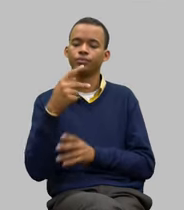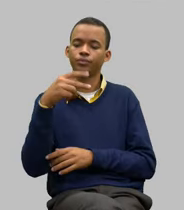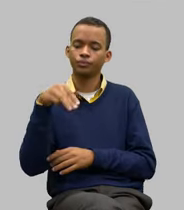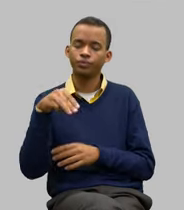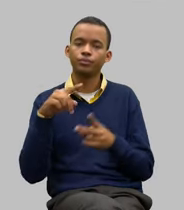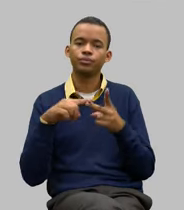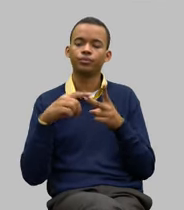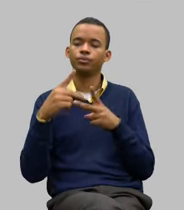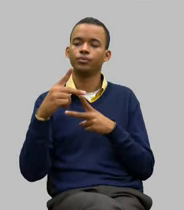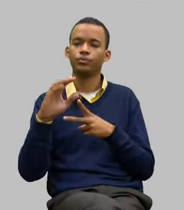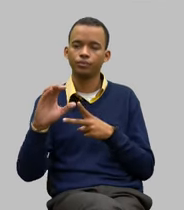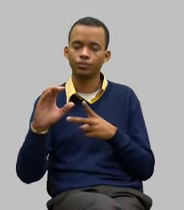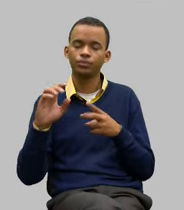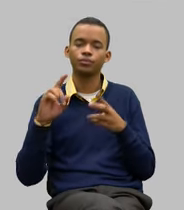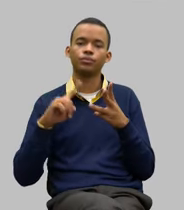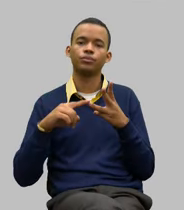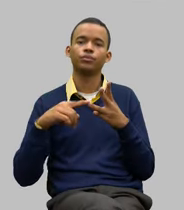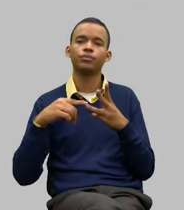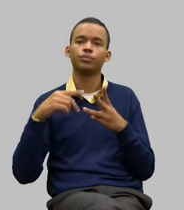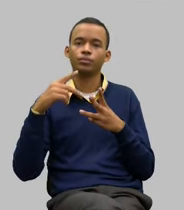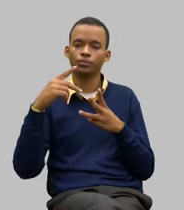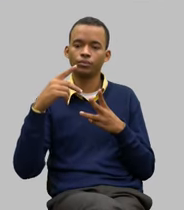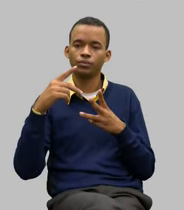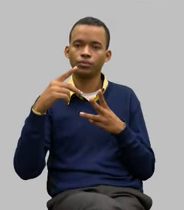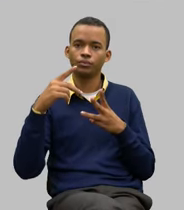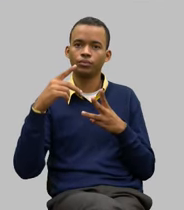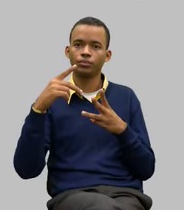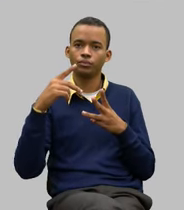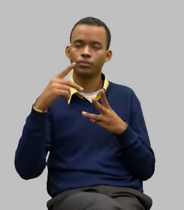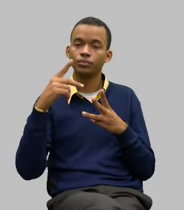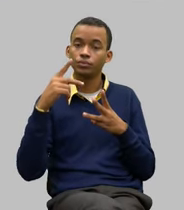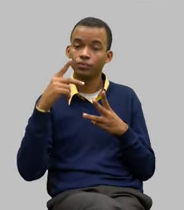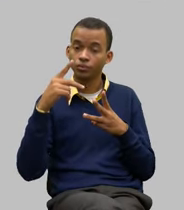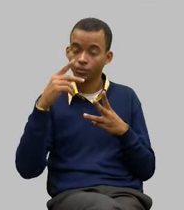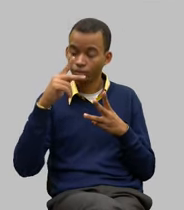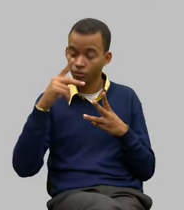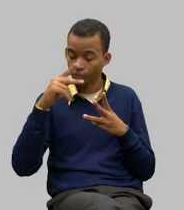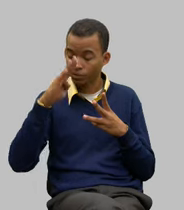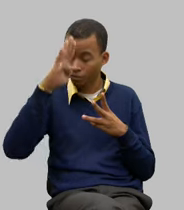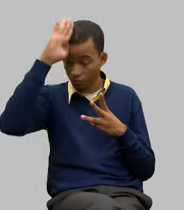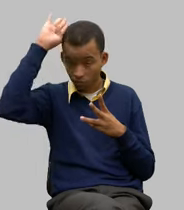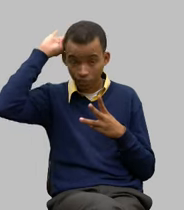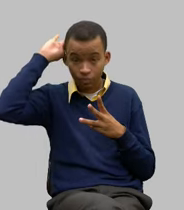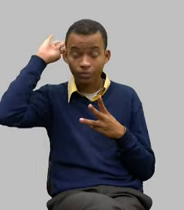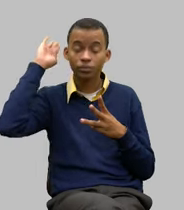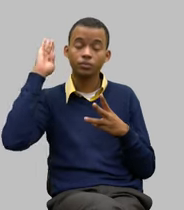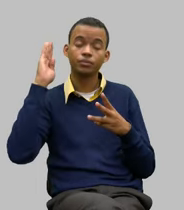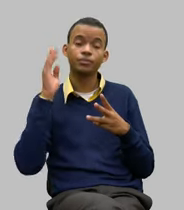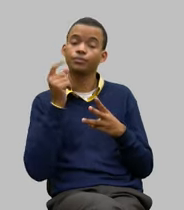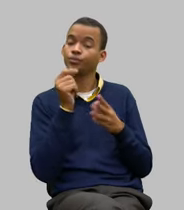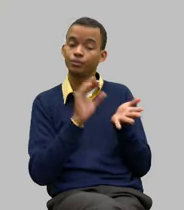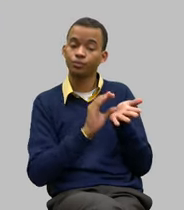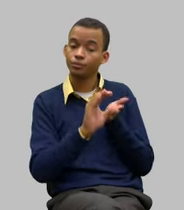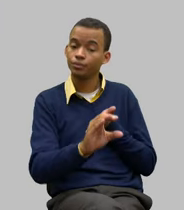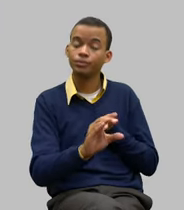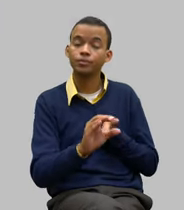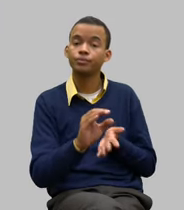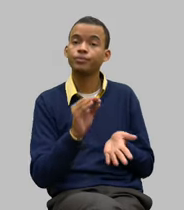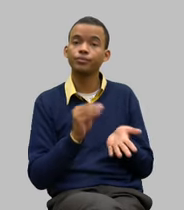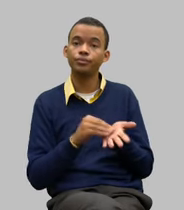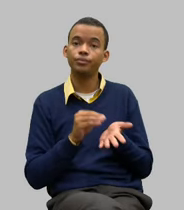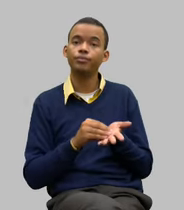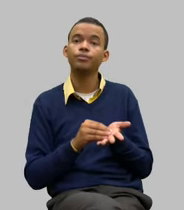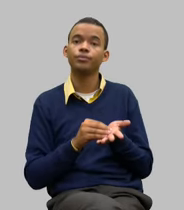civil na PM no bombeiro investimento do Tesouro quem tem socorrido são as